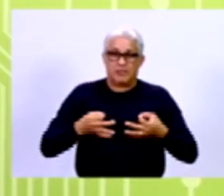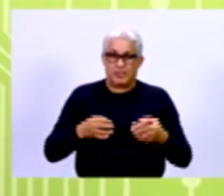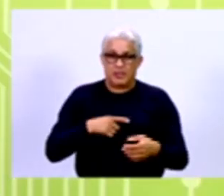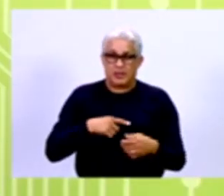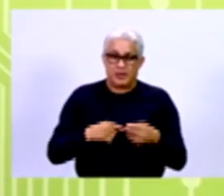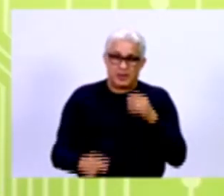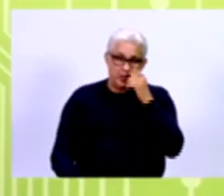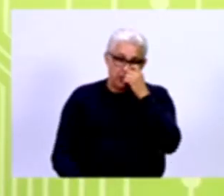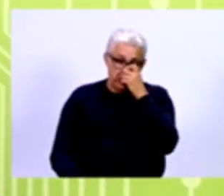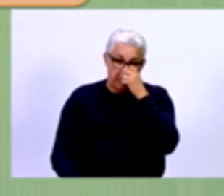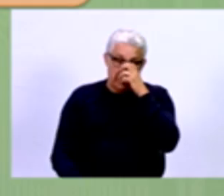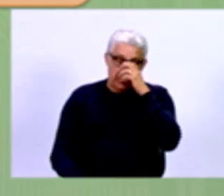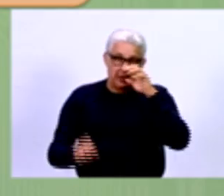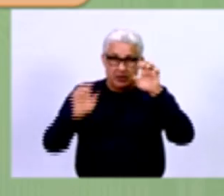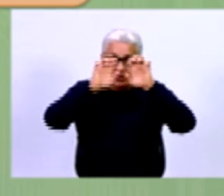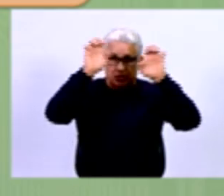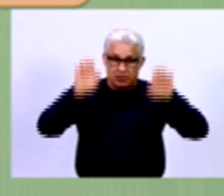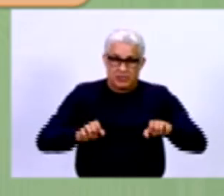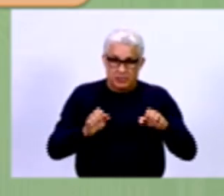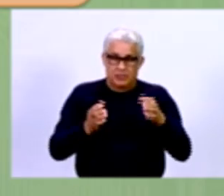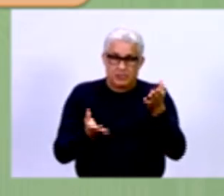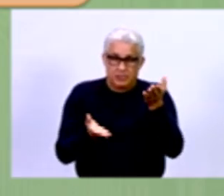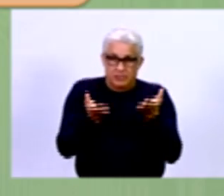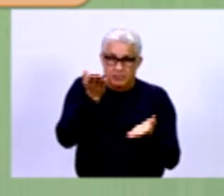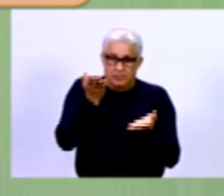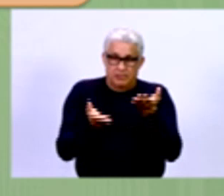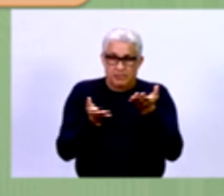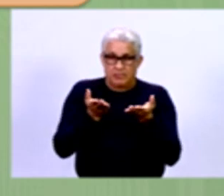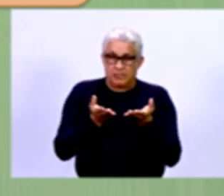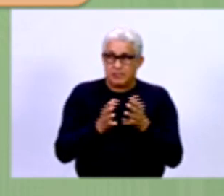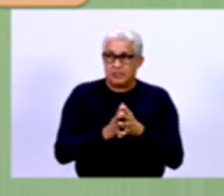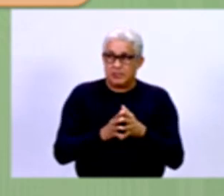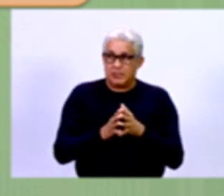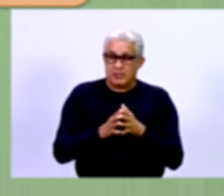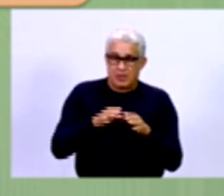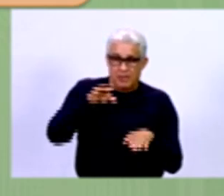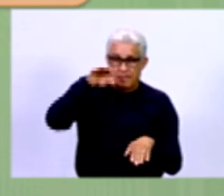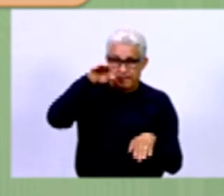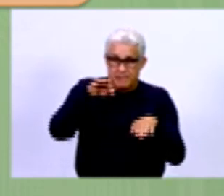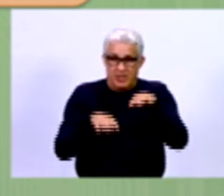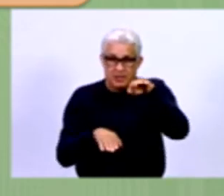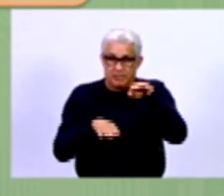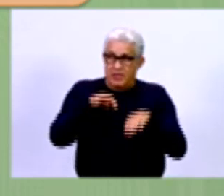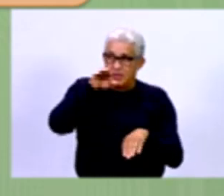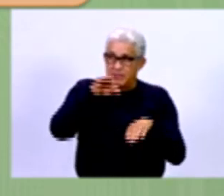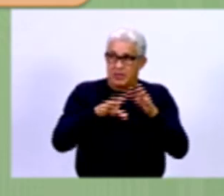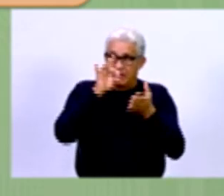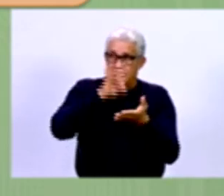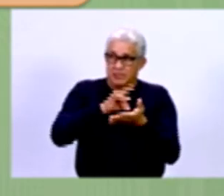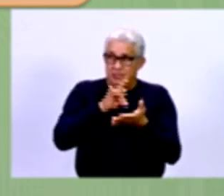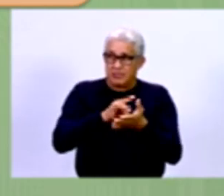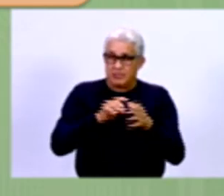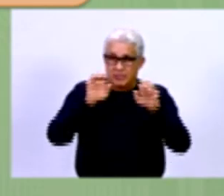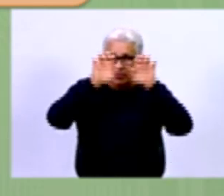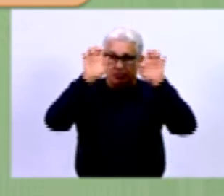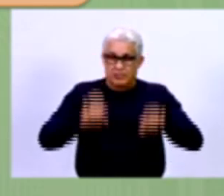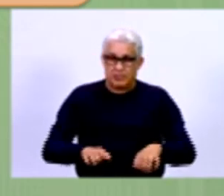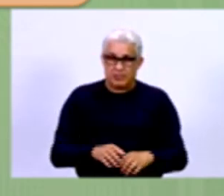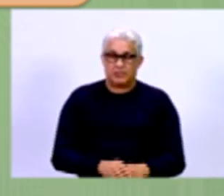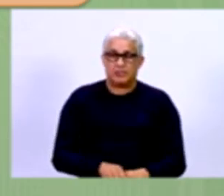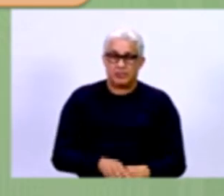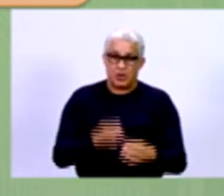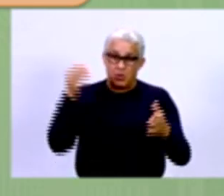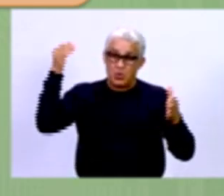de estrutura do balanço, veja que nós estamos sinalizando a estrutura oficial do balanço de pagamento. Nós temos, por